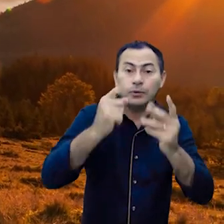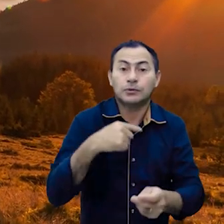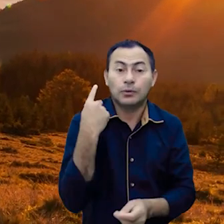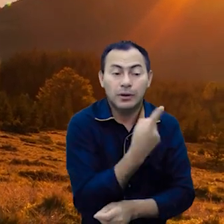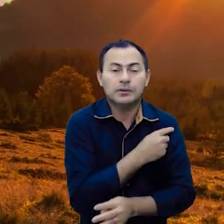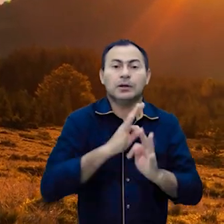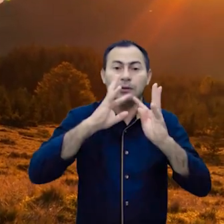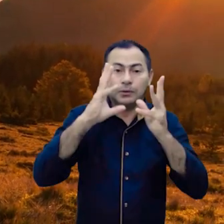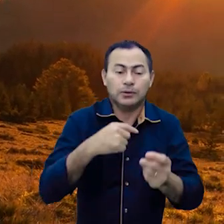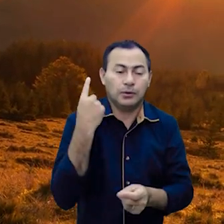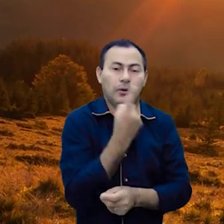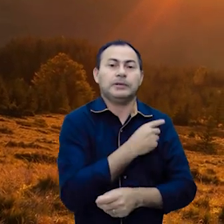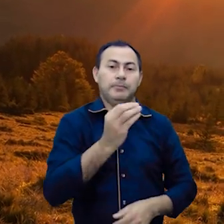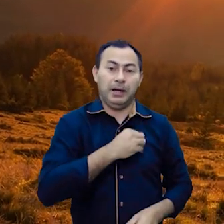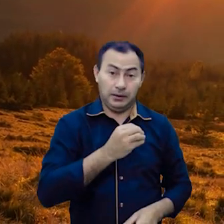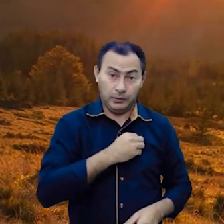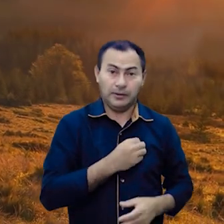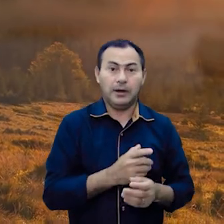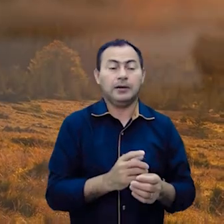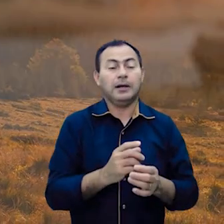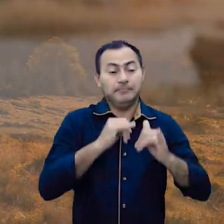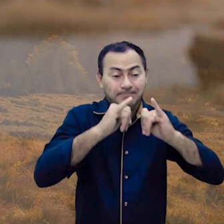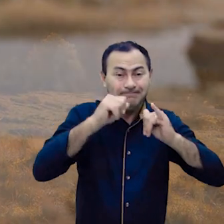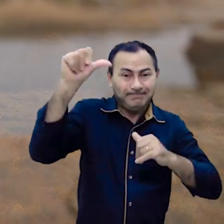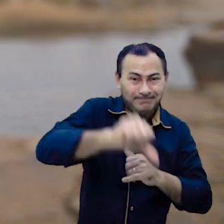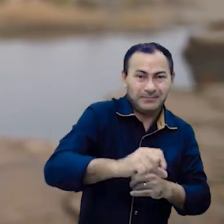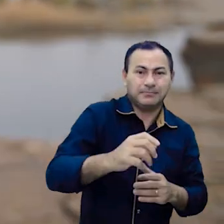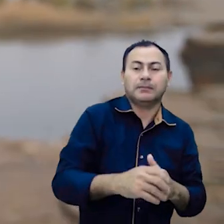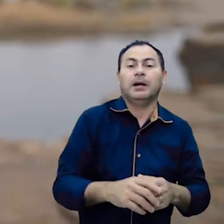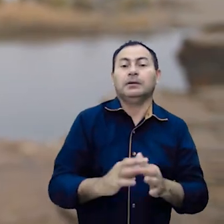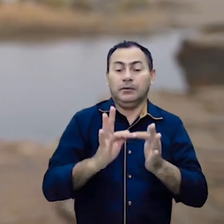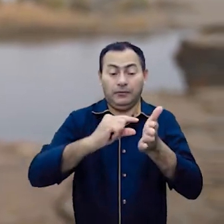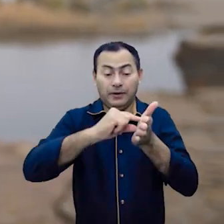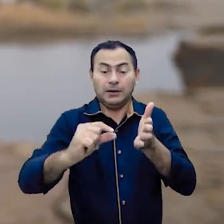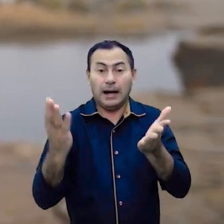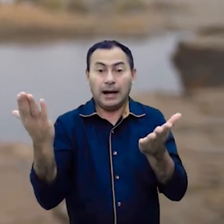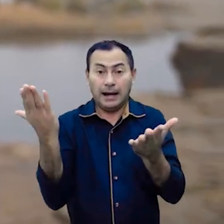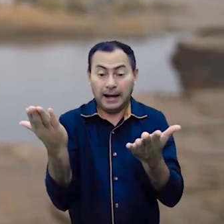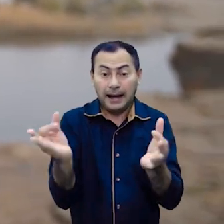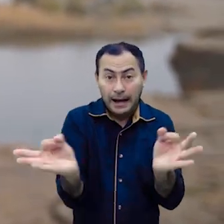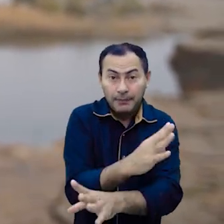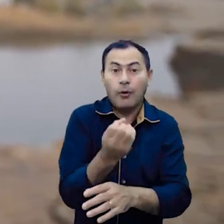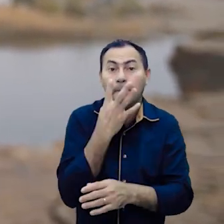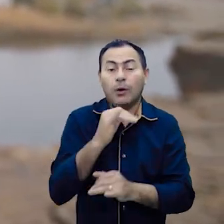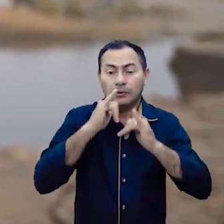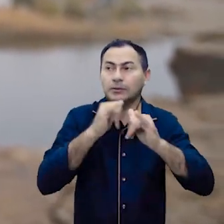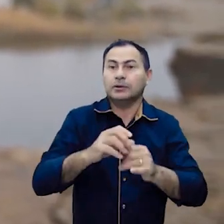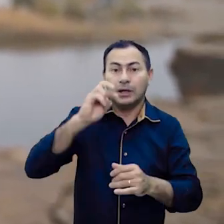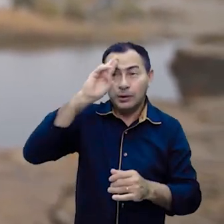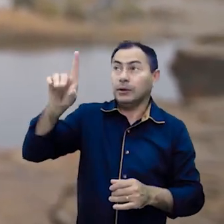notícia todos nós todos nós somos pecadores Esta é a má notícia mas o versículo termina com uma boa notícia